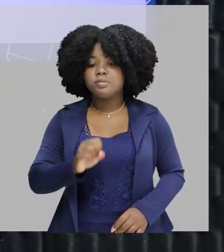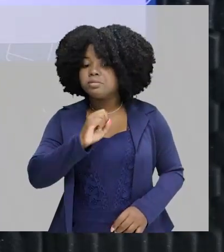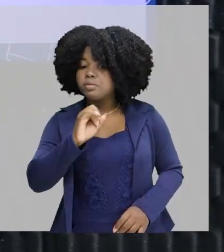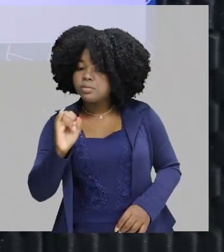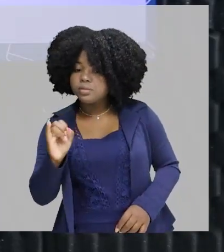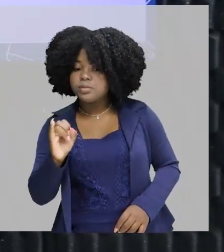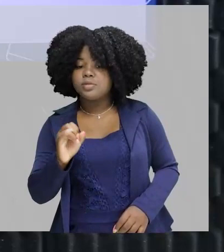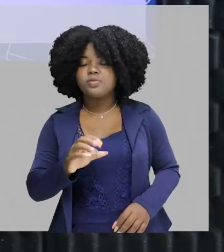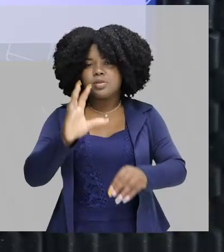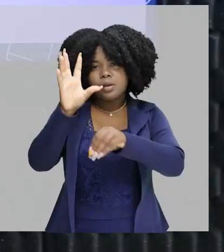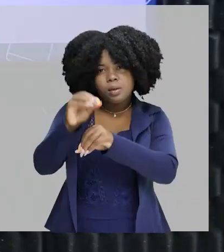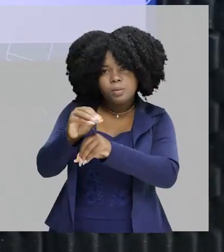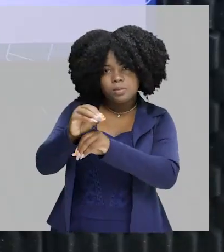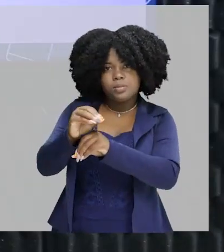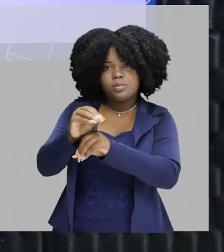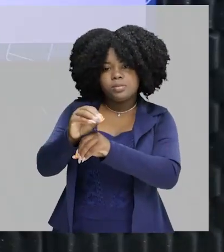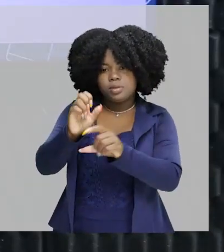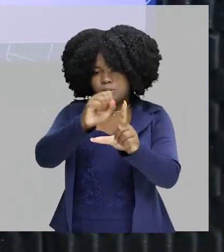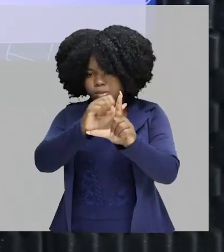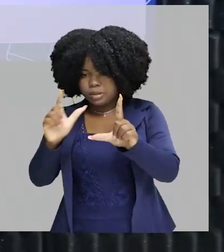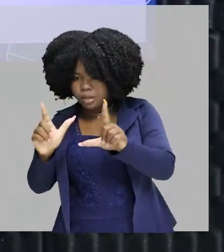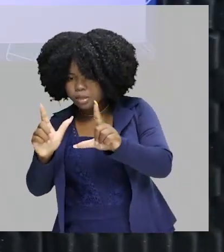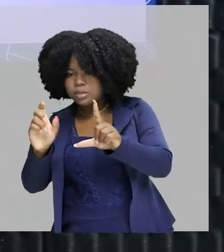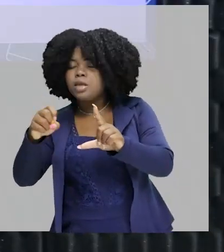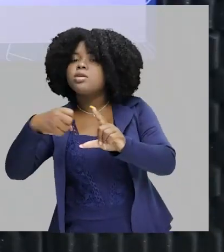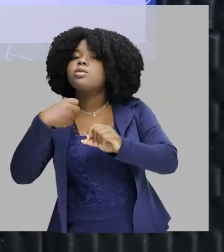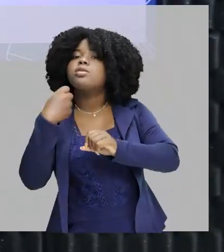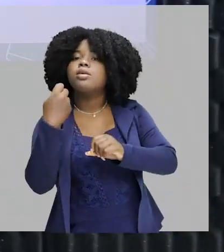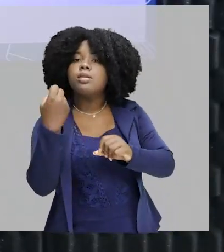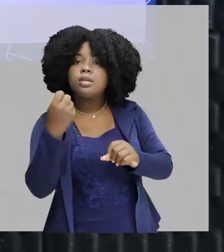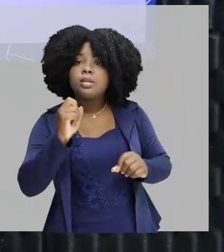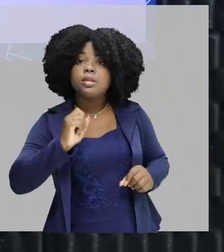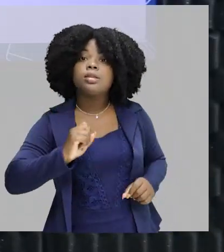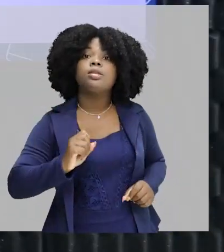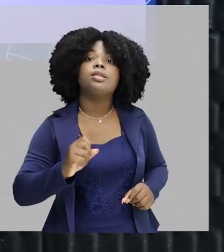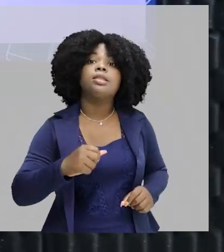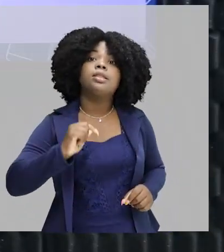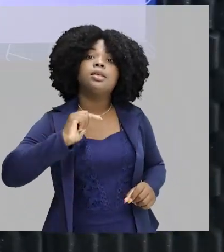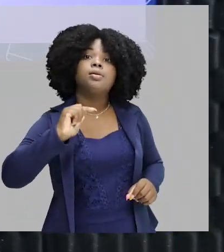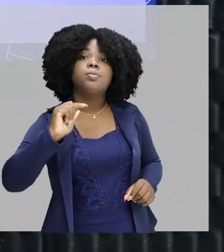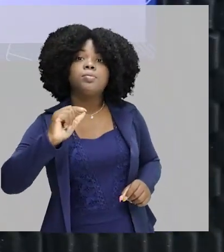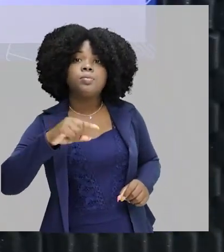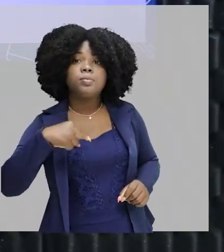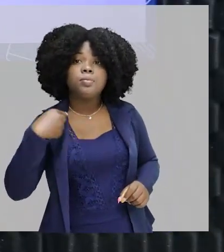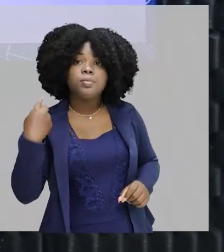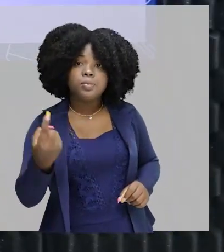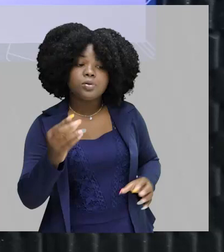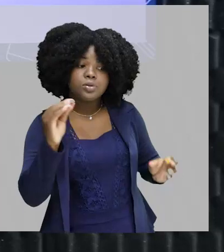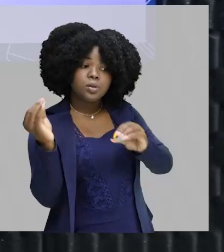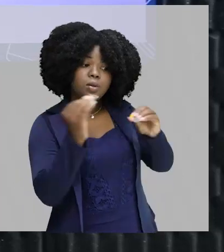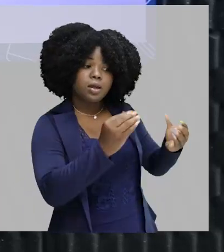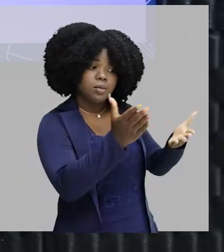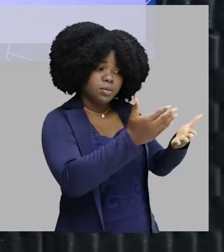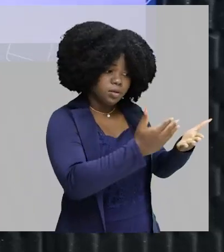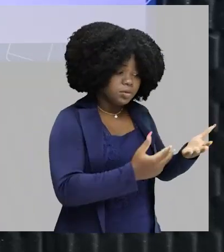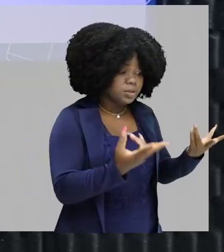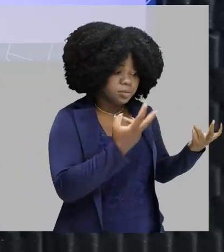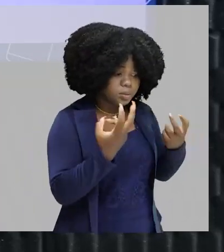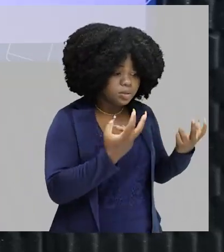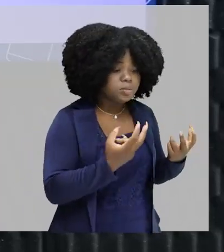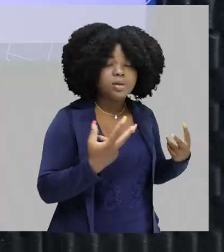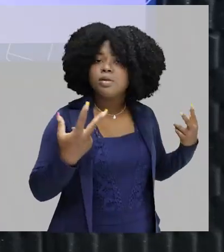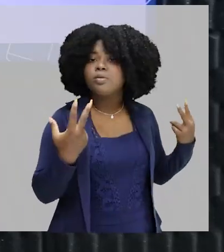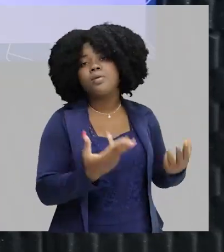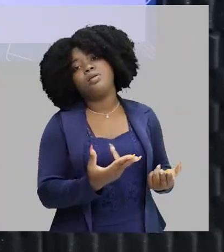você printar a tela e depois, passando para o caderno, você vai observar que nós temos a mesma quantidade